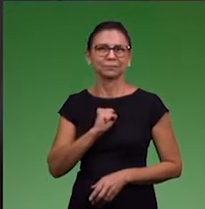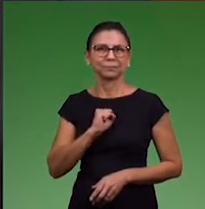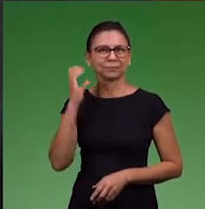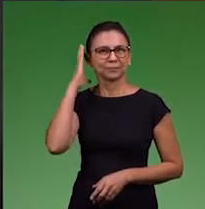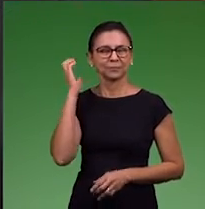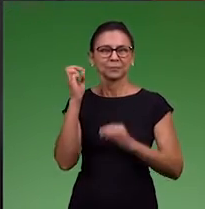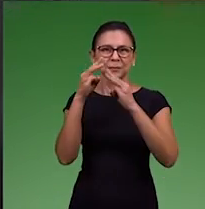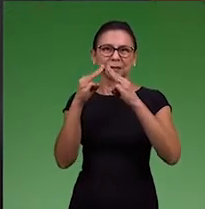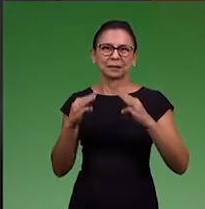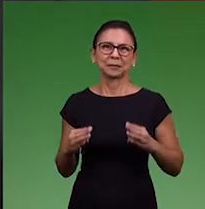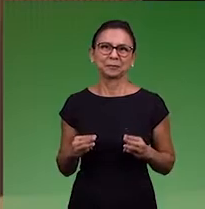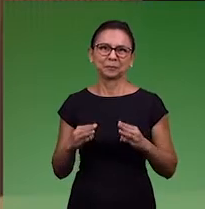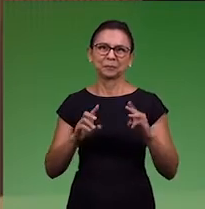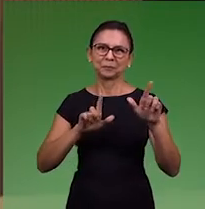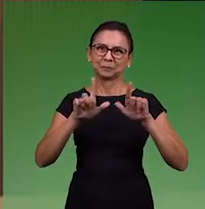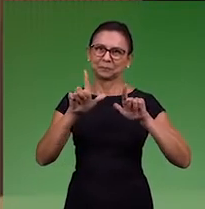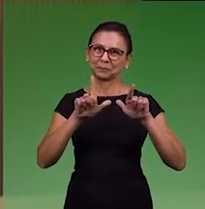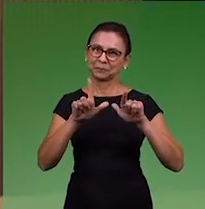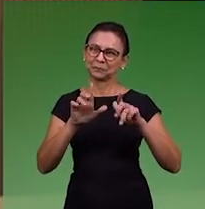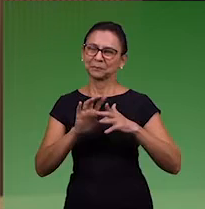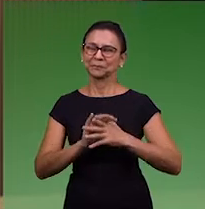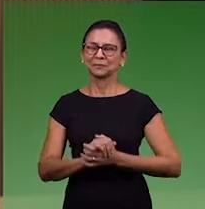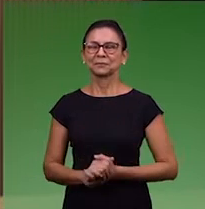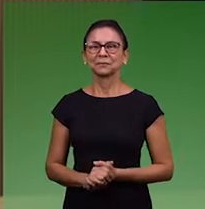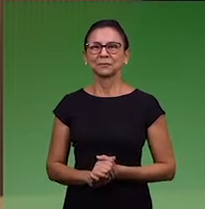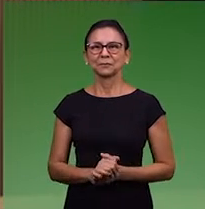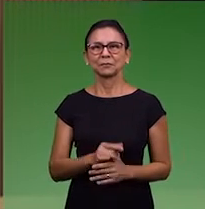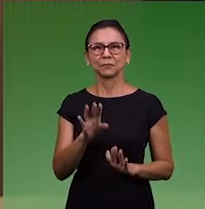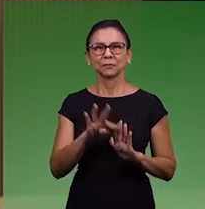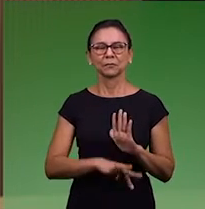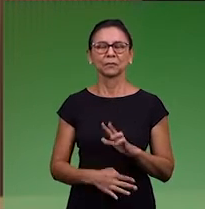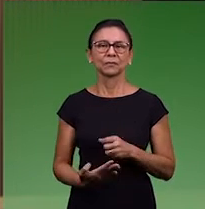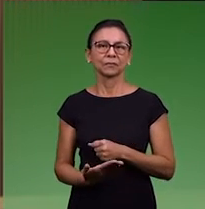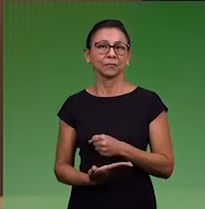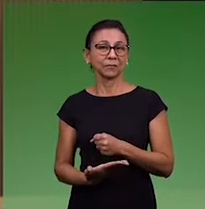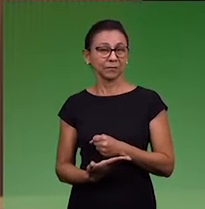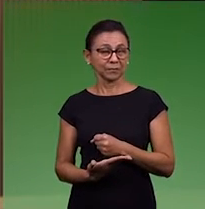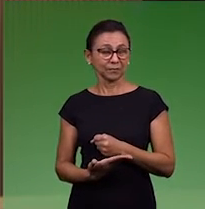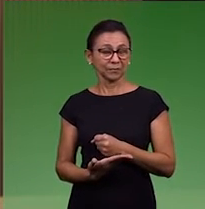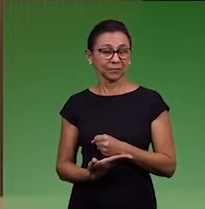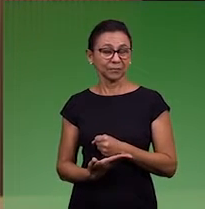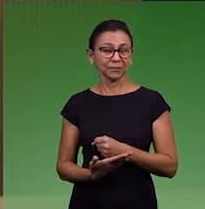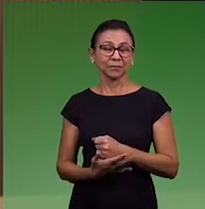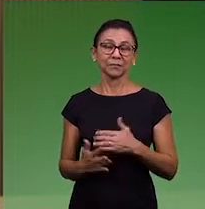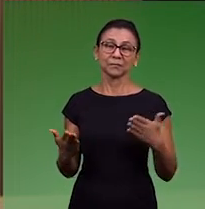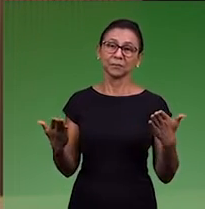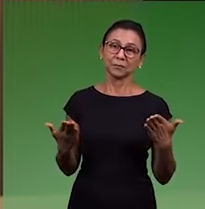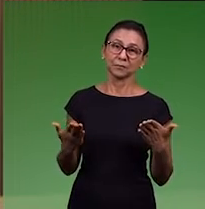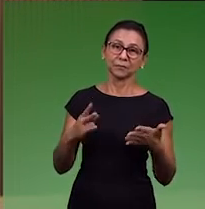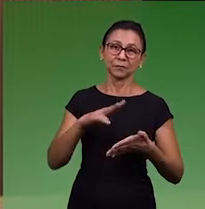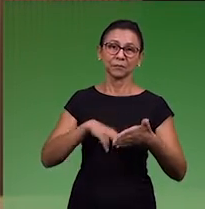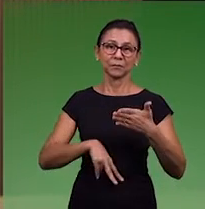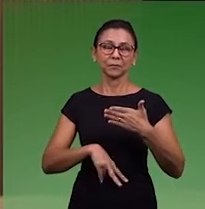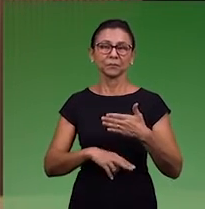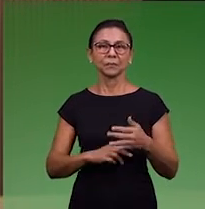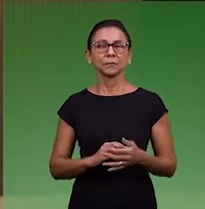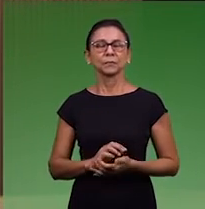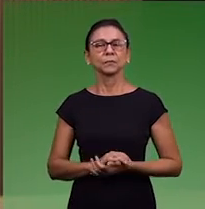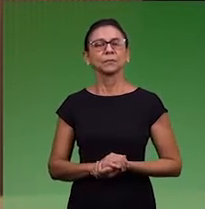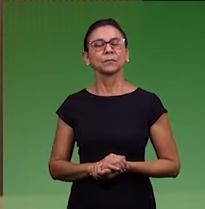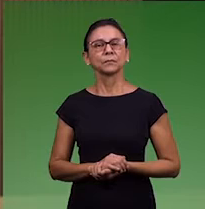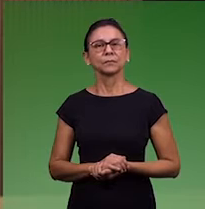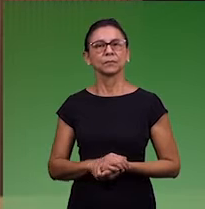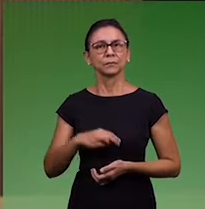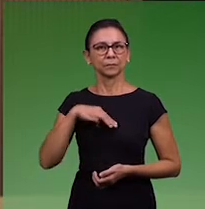esse assunto. E como texto base para esta edição do programa, nós vamos ler o texto